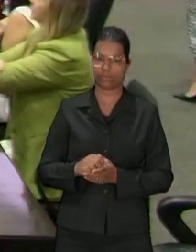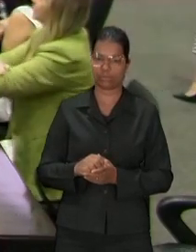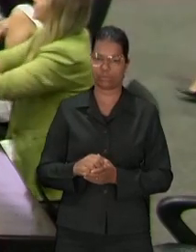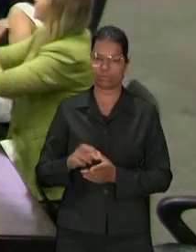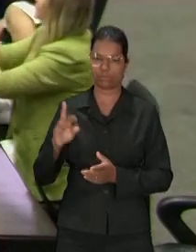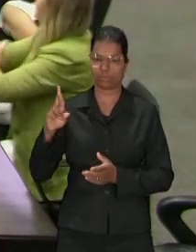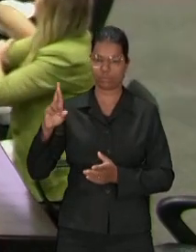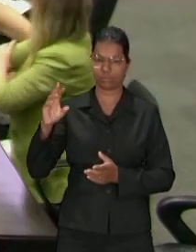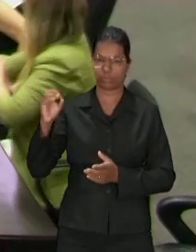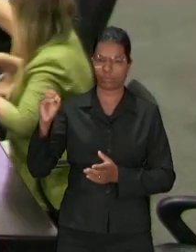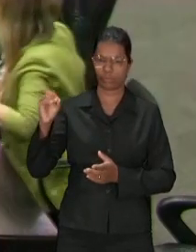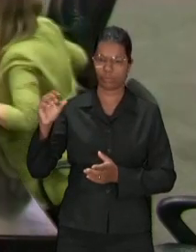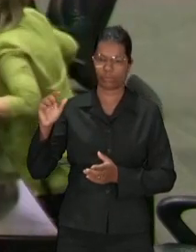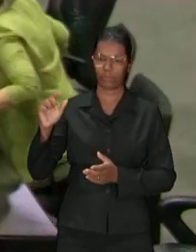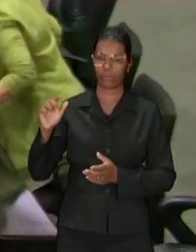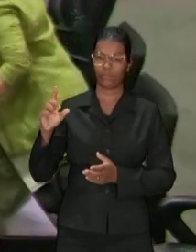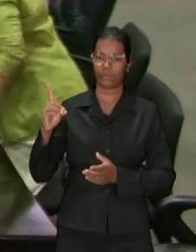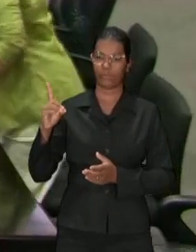Moraes. Vamos ficar de pé.